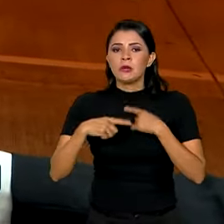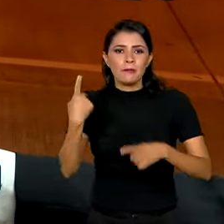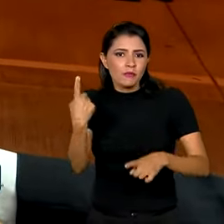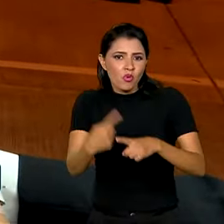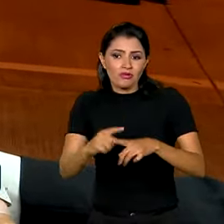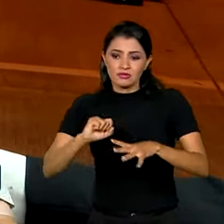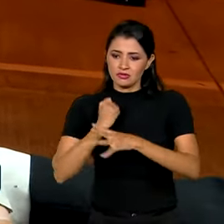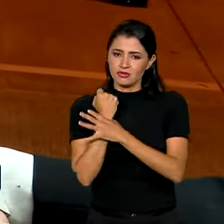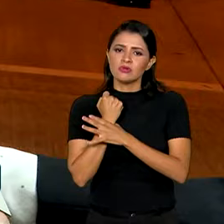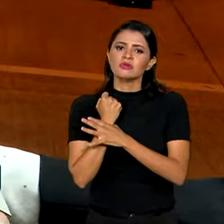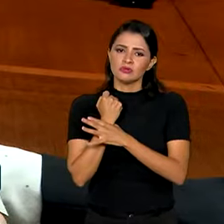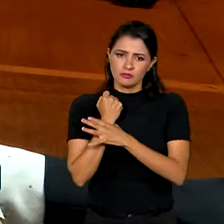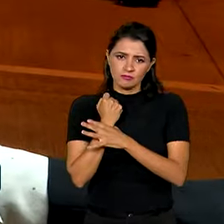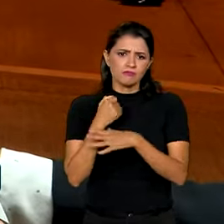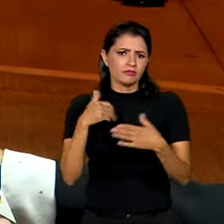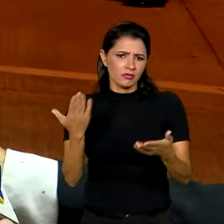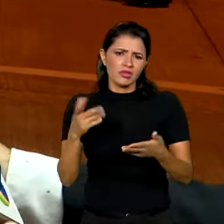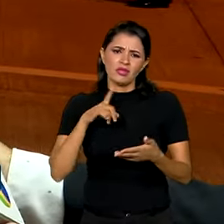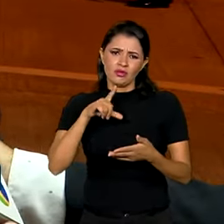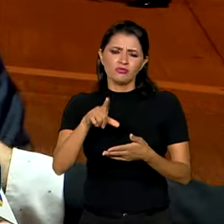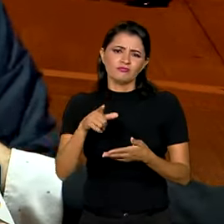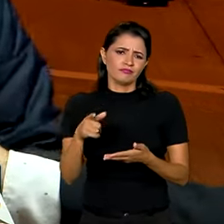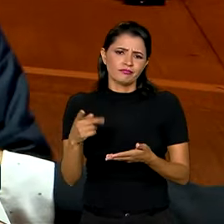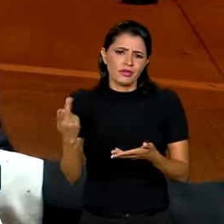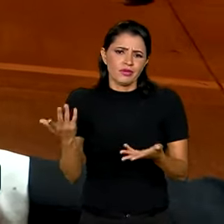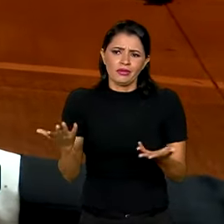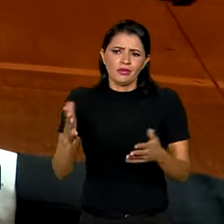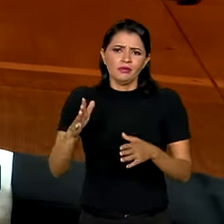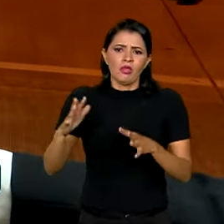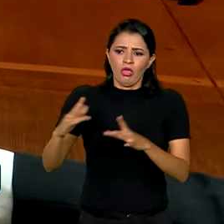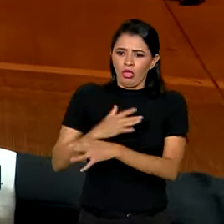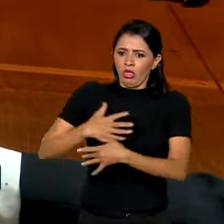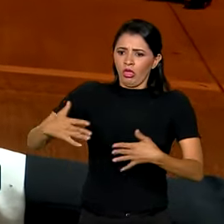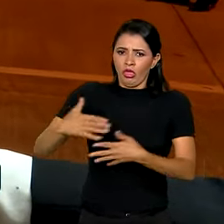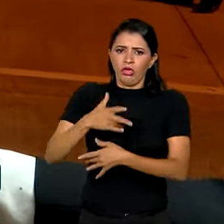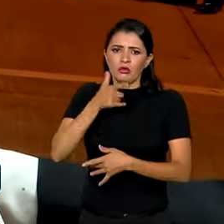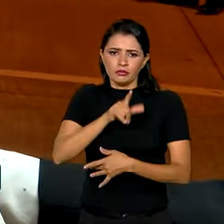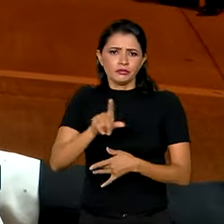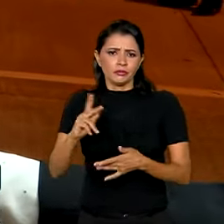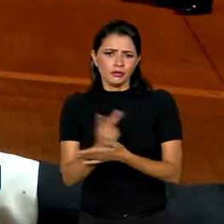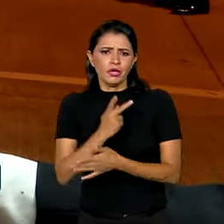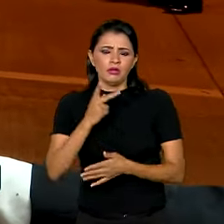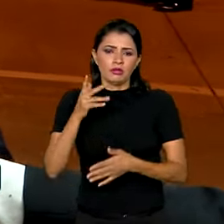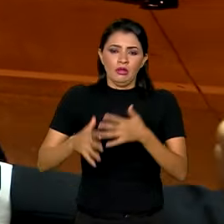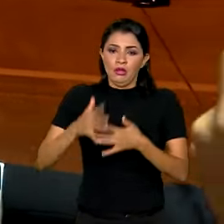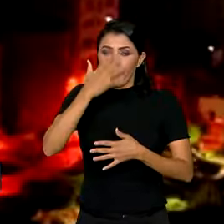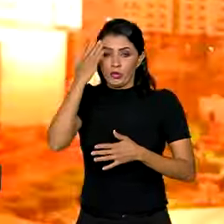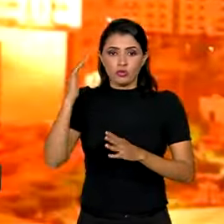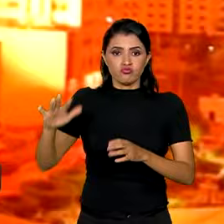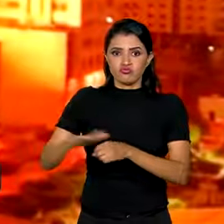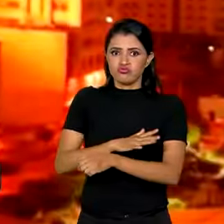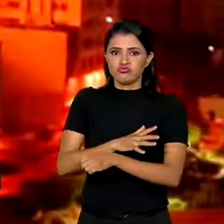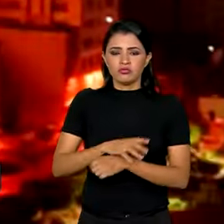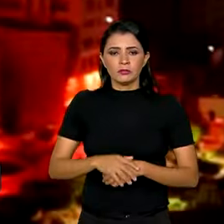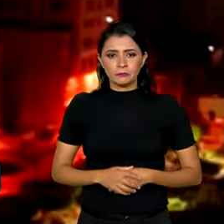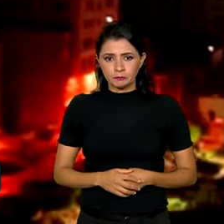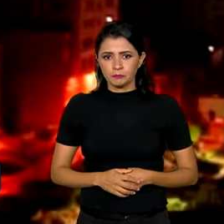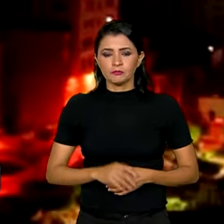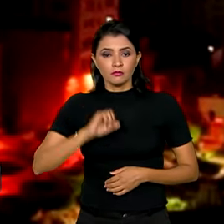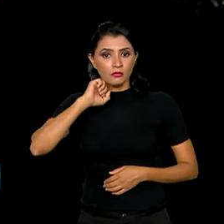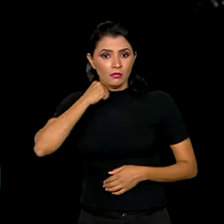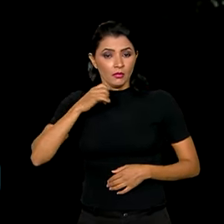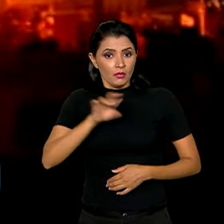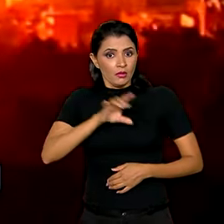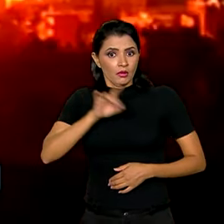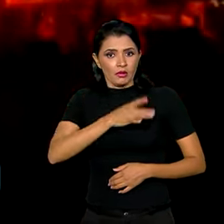de segurança em tudo, então acaba gerando um certo tumulto, né, uma certa aglomeração de pessoas. Terror para os que